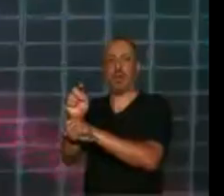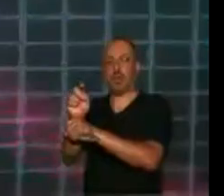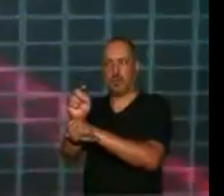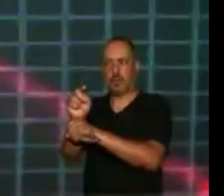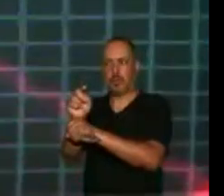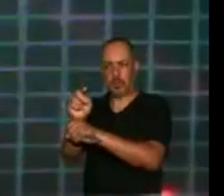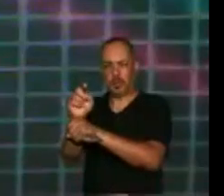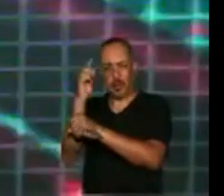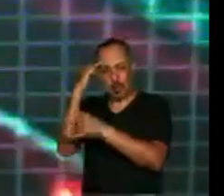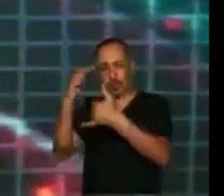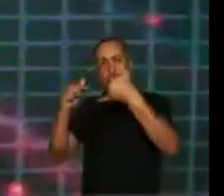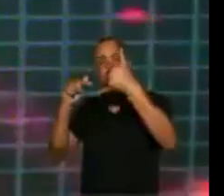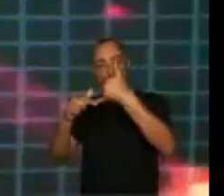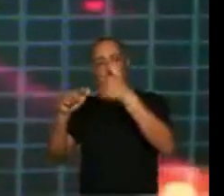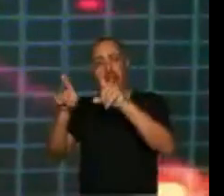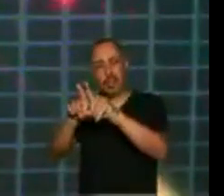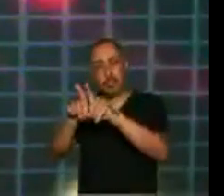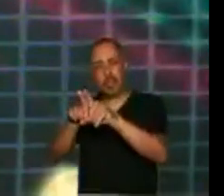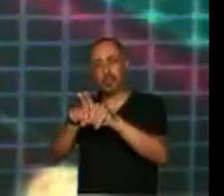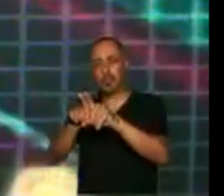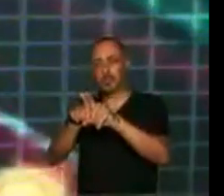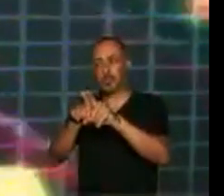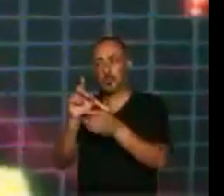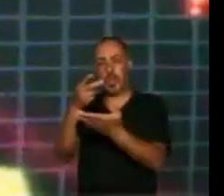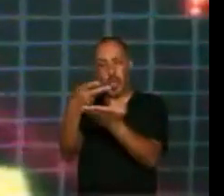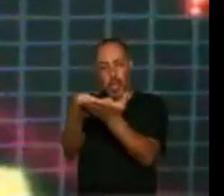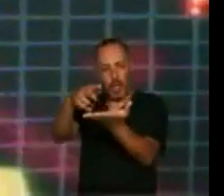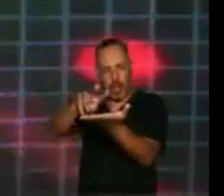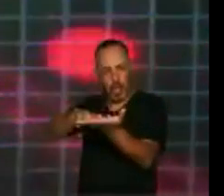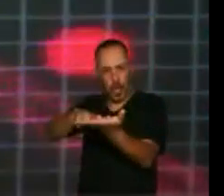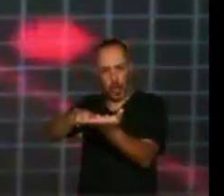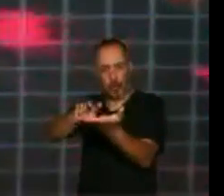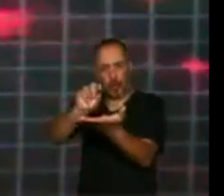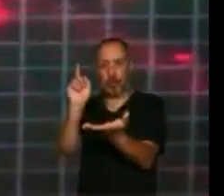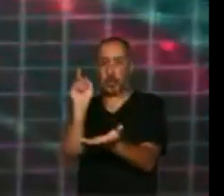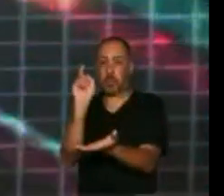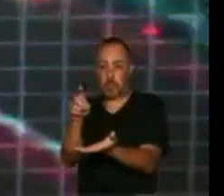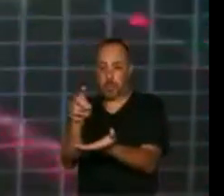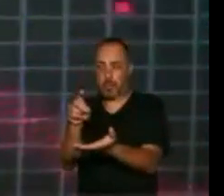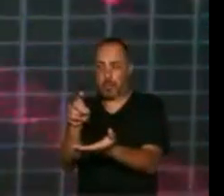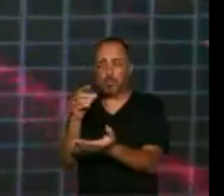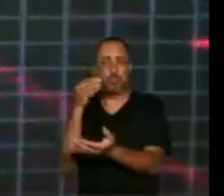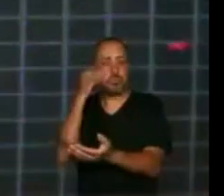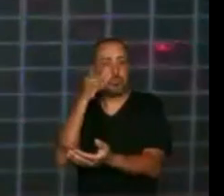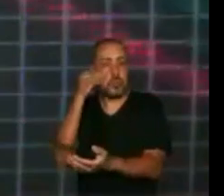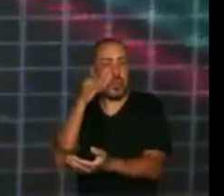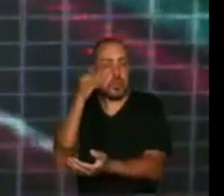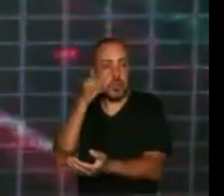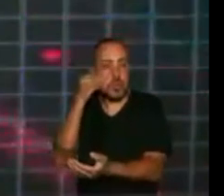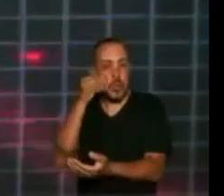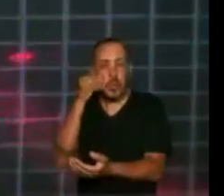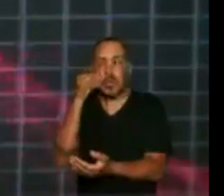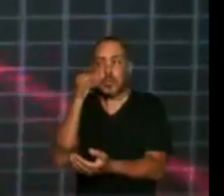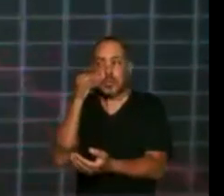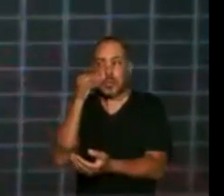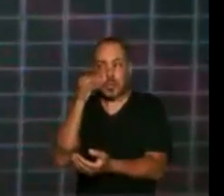você estiver acompanhando aí do desktop ou do celular, tem uma funçãozinha Interpretation. E aí você clica ali, que já é um teste de inglês, já é o nome da função.